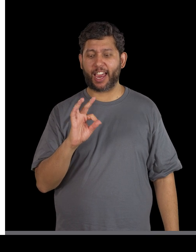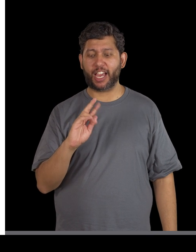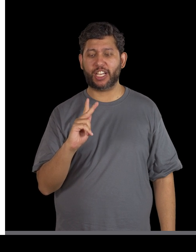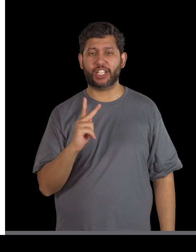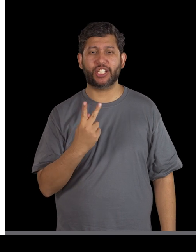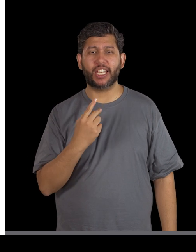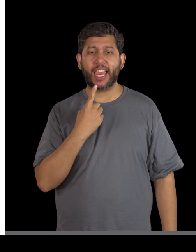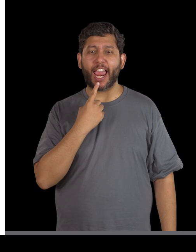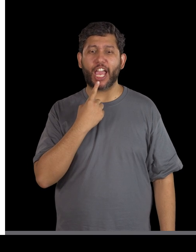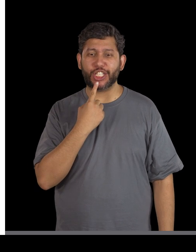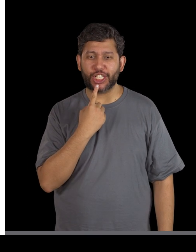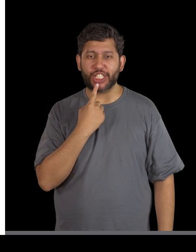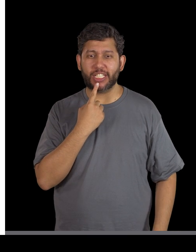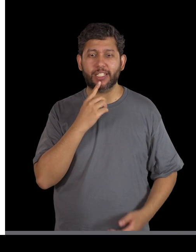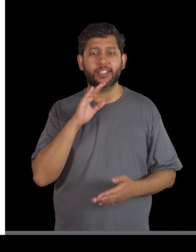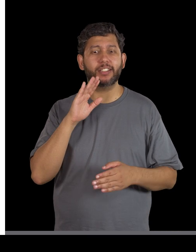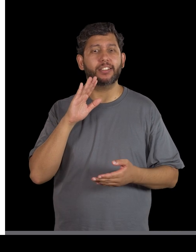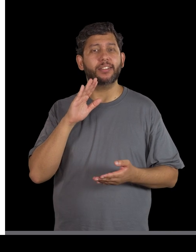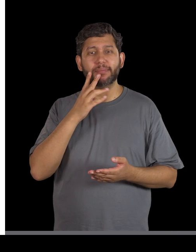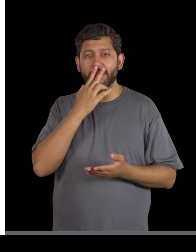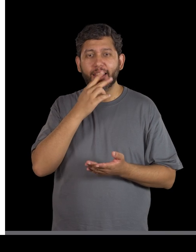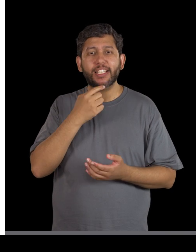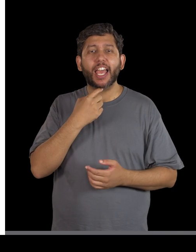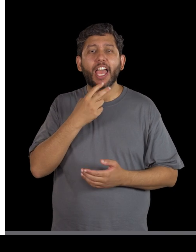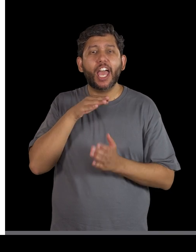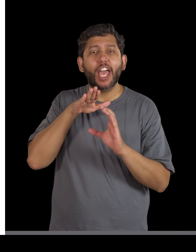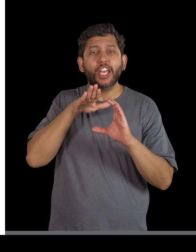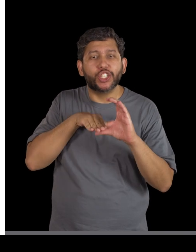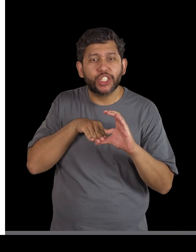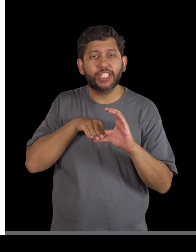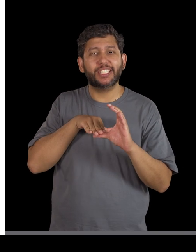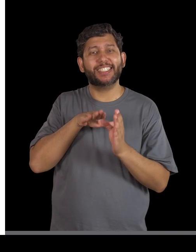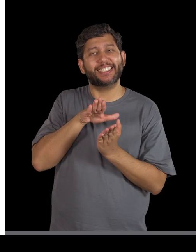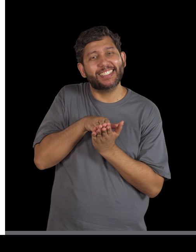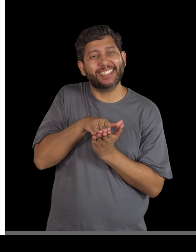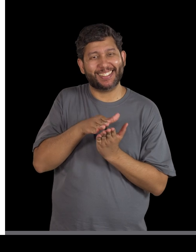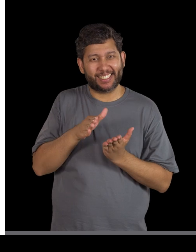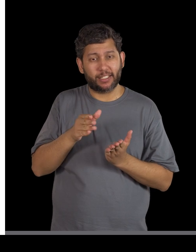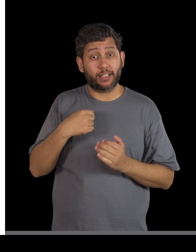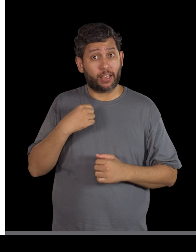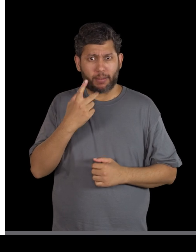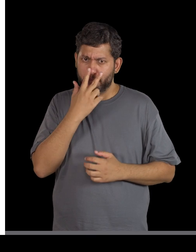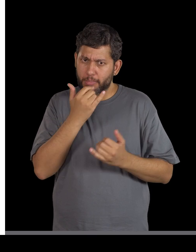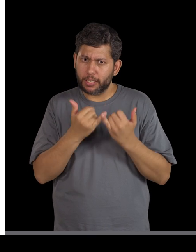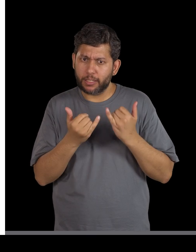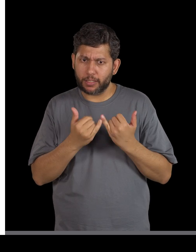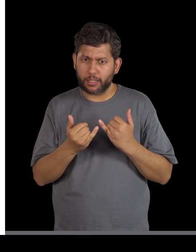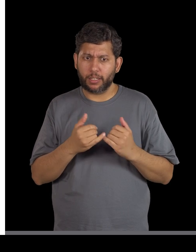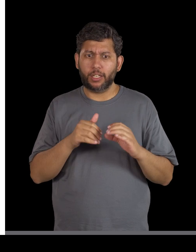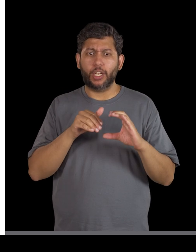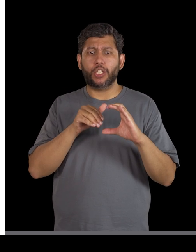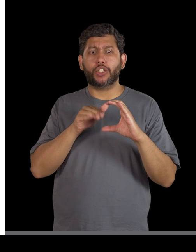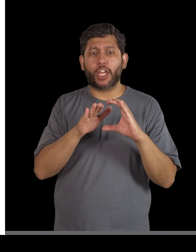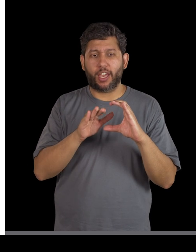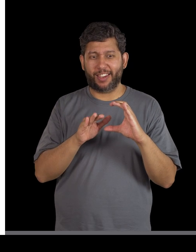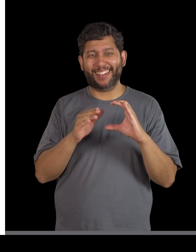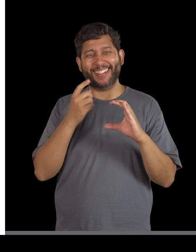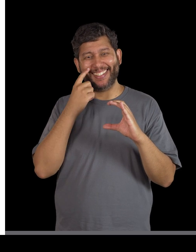Catch. Então, esse é o símbolo para catch. E o do lado é o parzinho, é igual, mas ele é sonoro, então é o